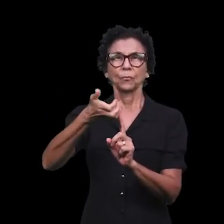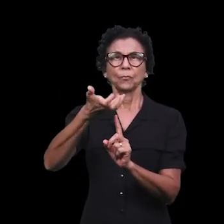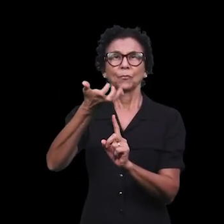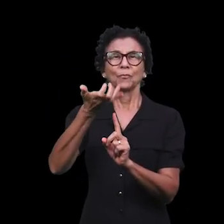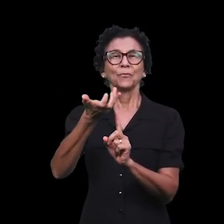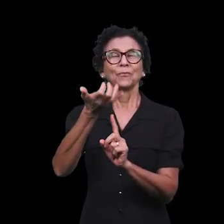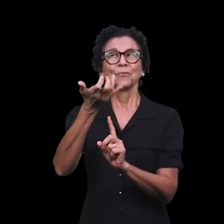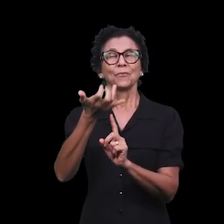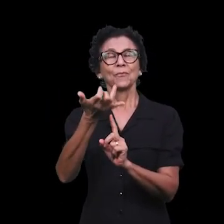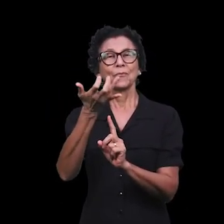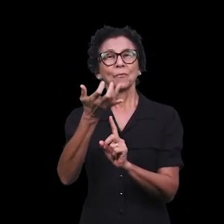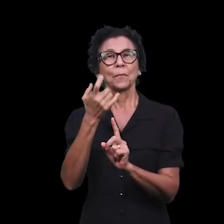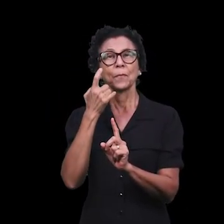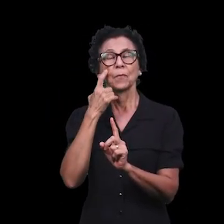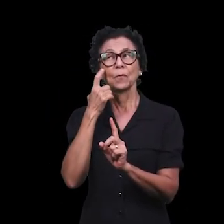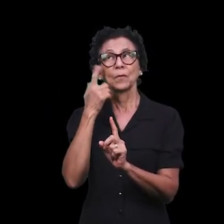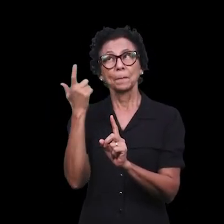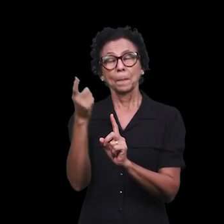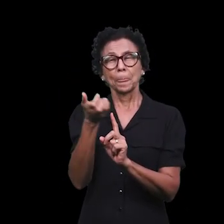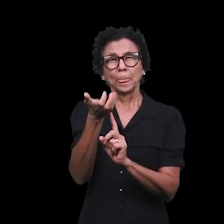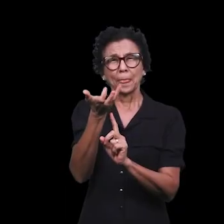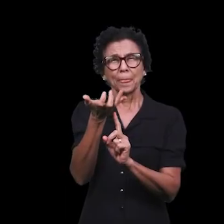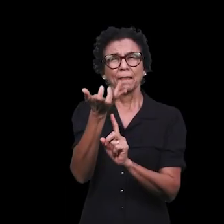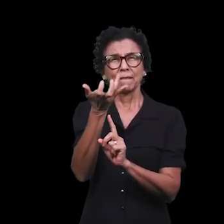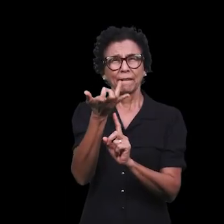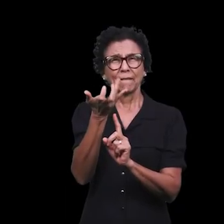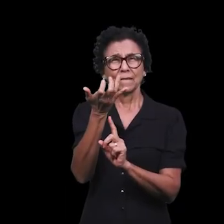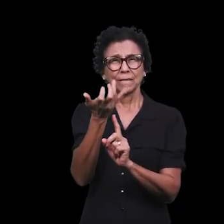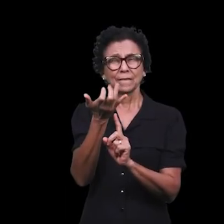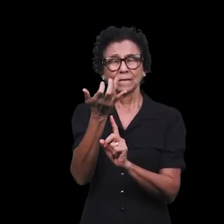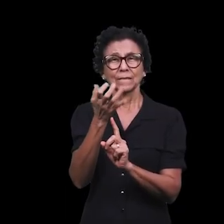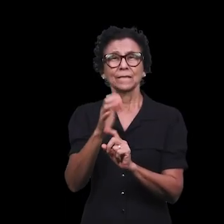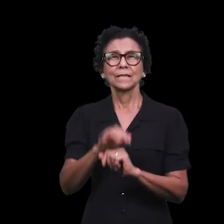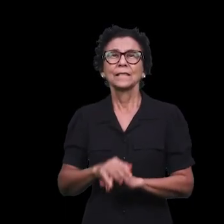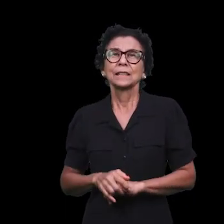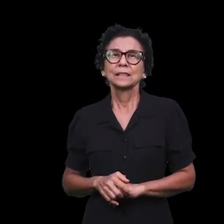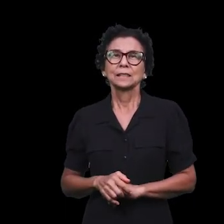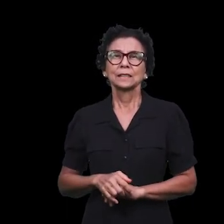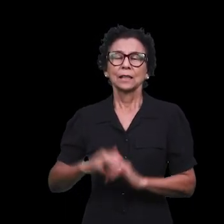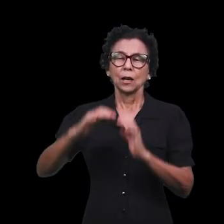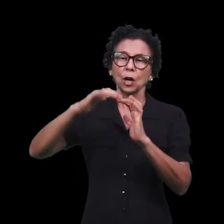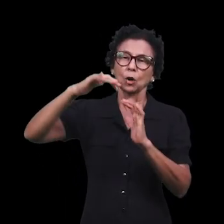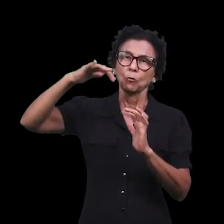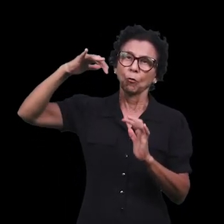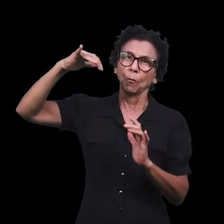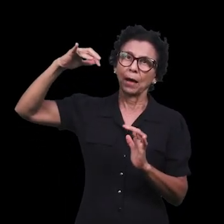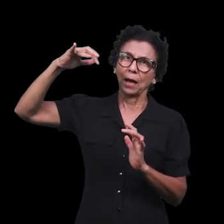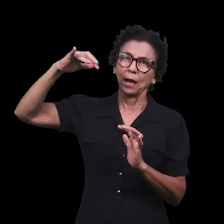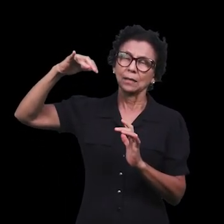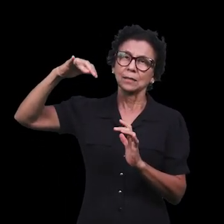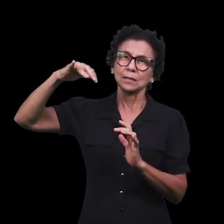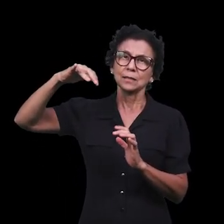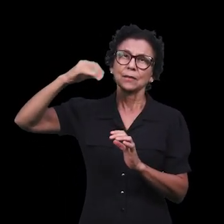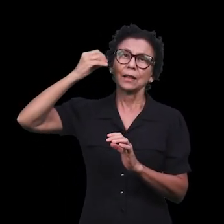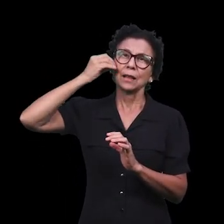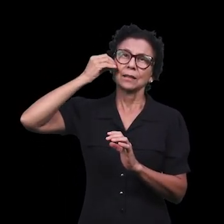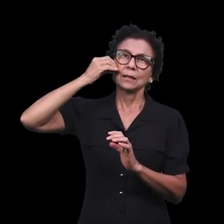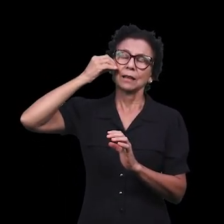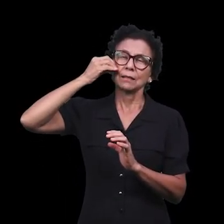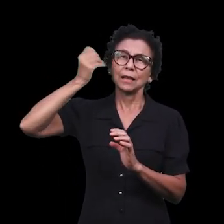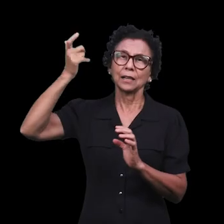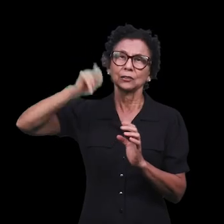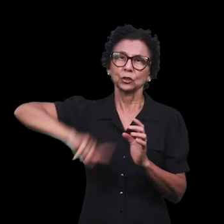consegue? Isso também é possível, quer ver? Ó? Vamos tentar de novo, hein? Vamos tentar acender a vela pela fumaça